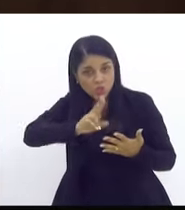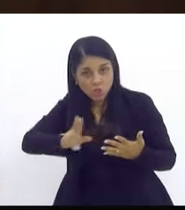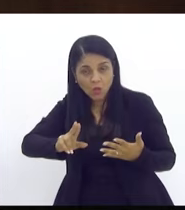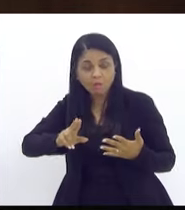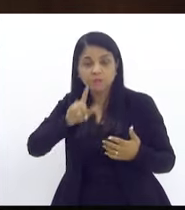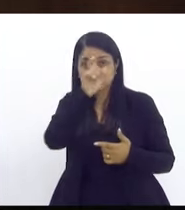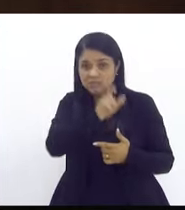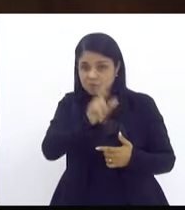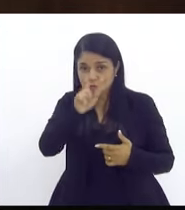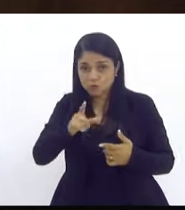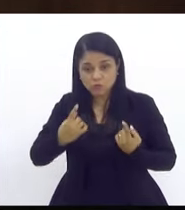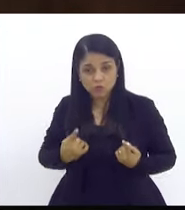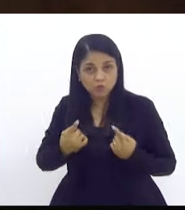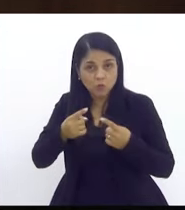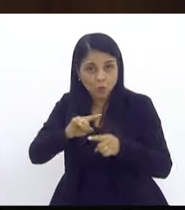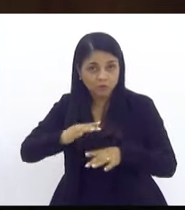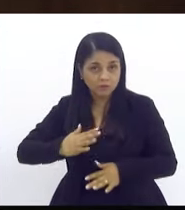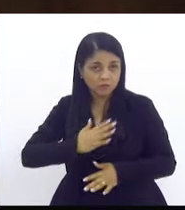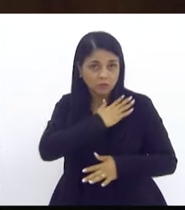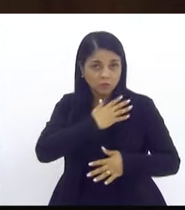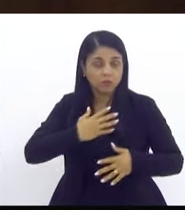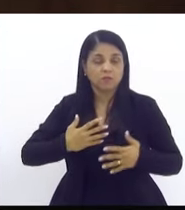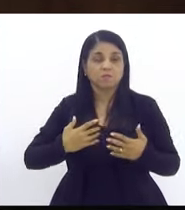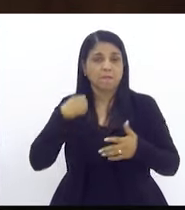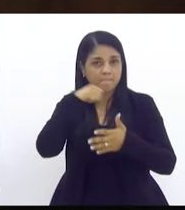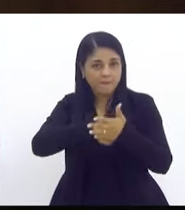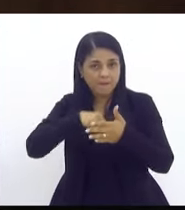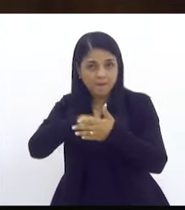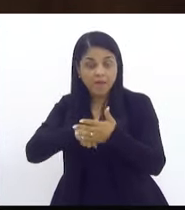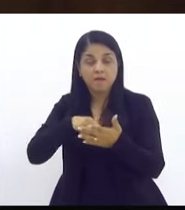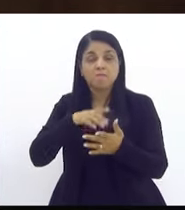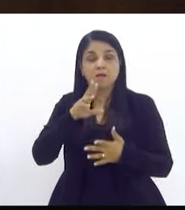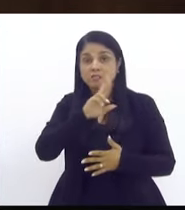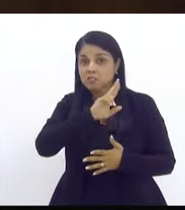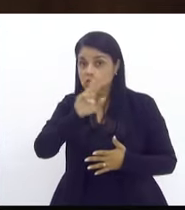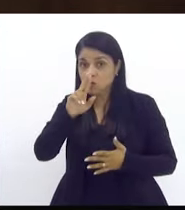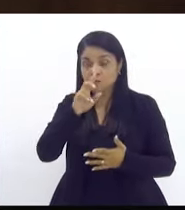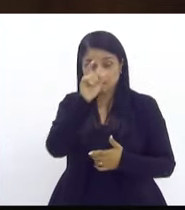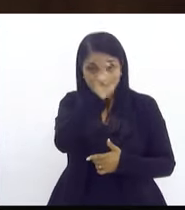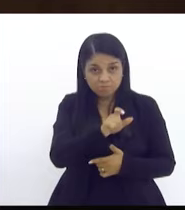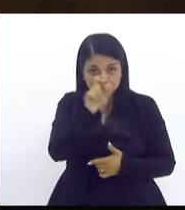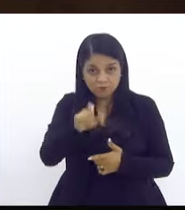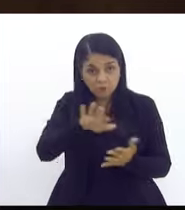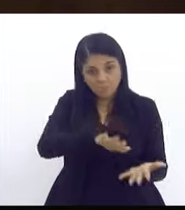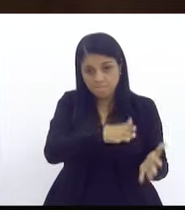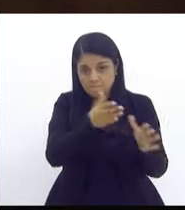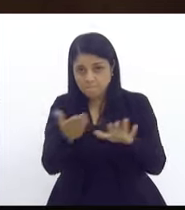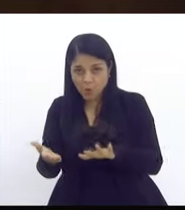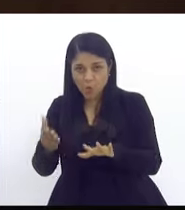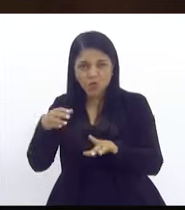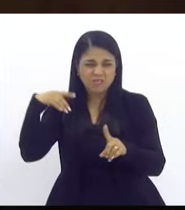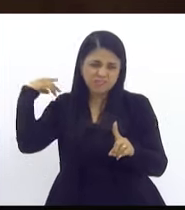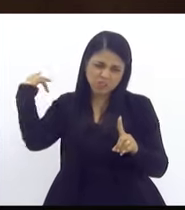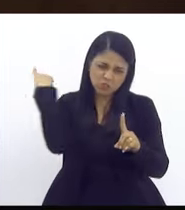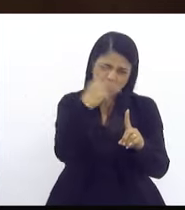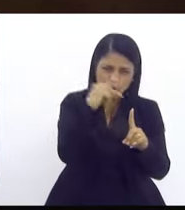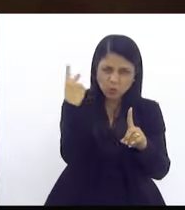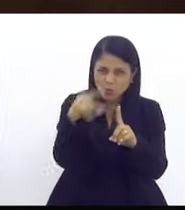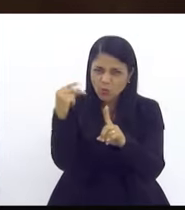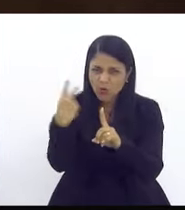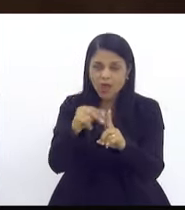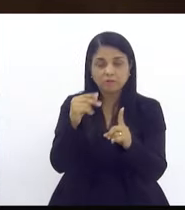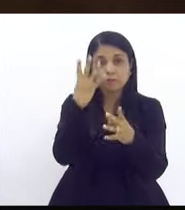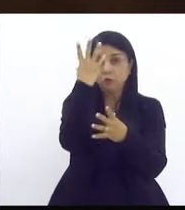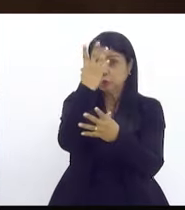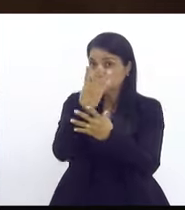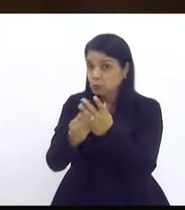a ditadura, mas especialmente em nome daqueles que tombaram, que morreram, que foram torturados, que